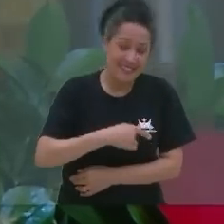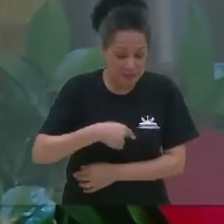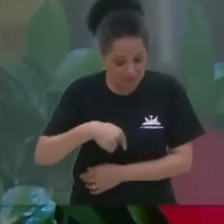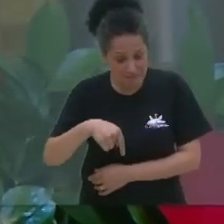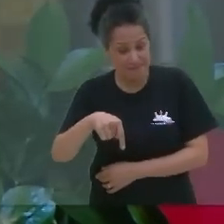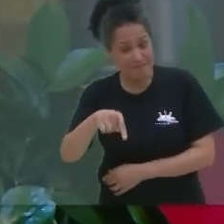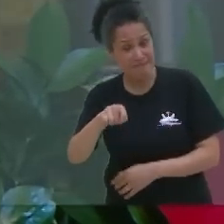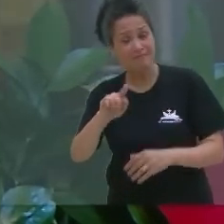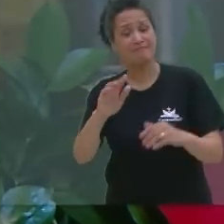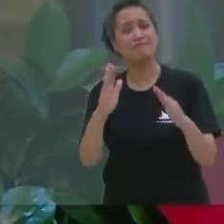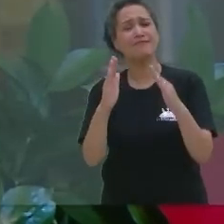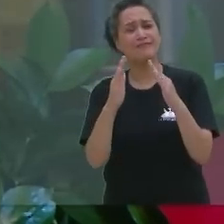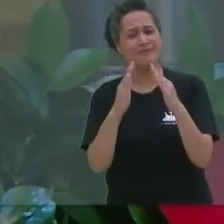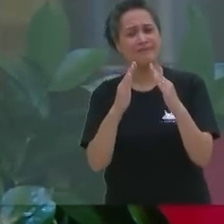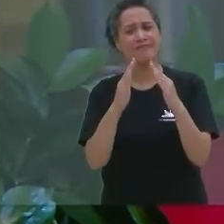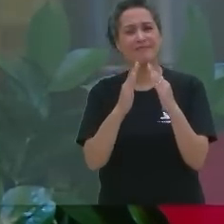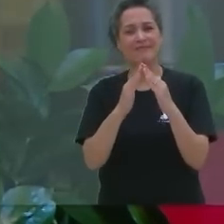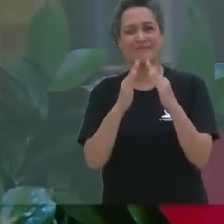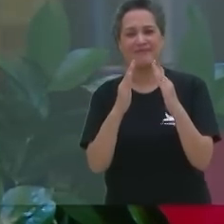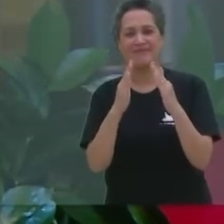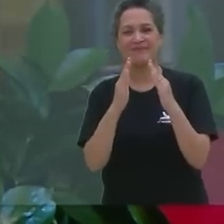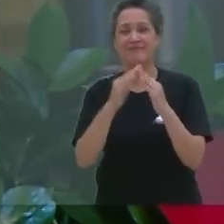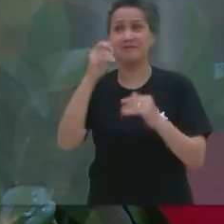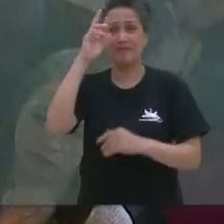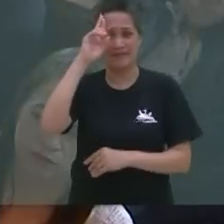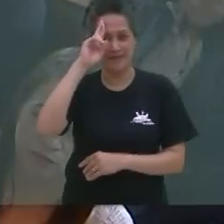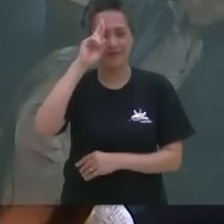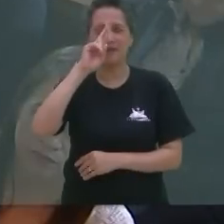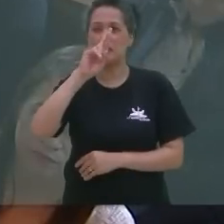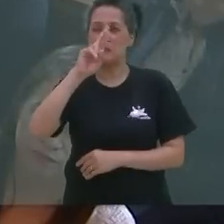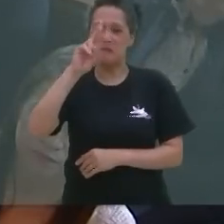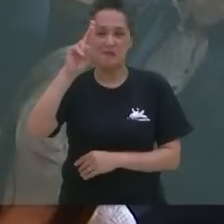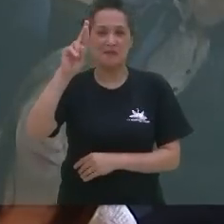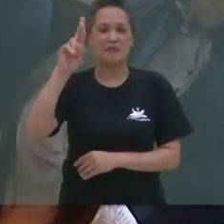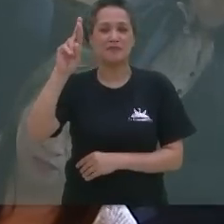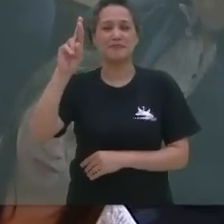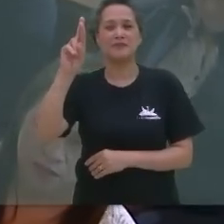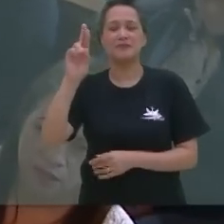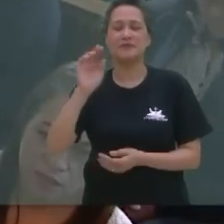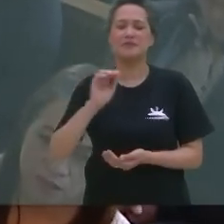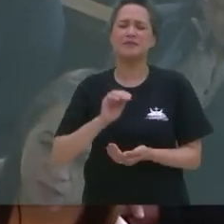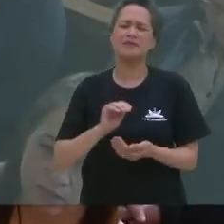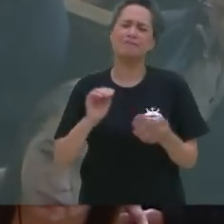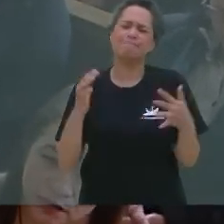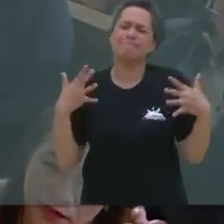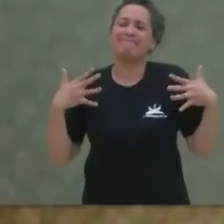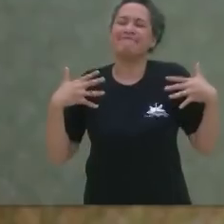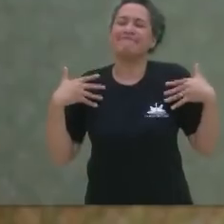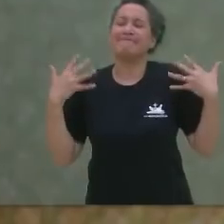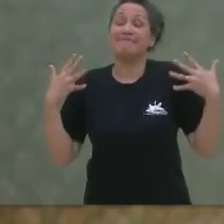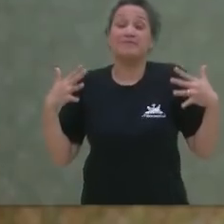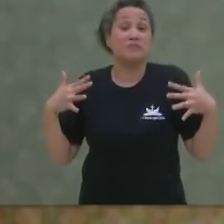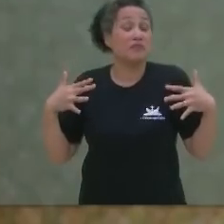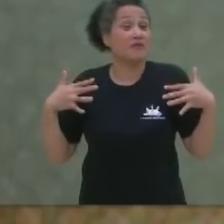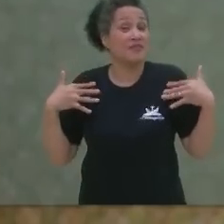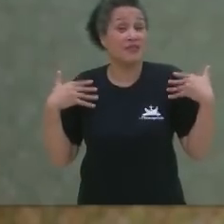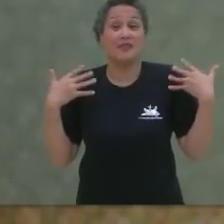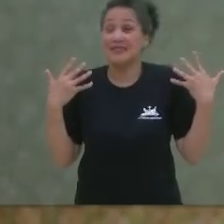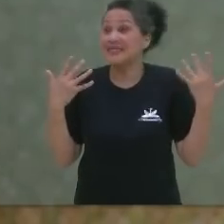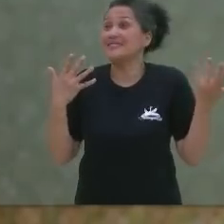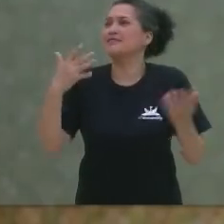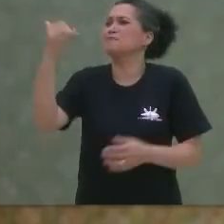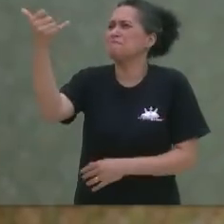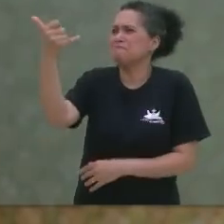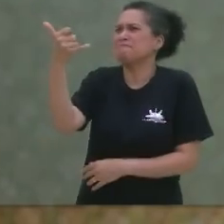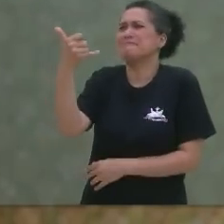vamos à casa do Senhor. Que alegria quando